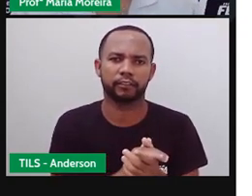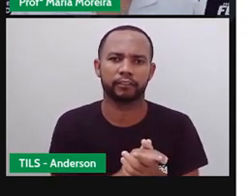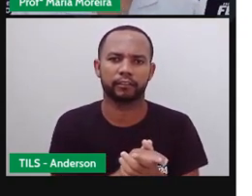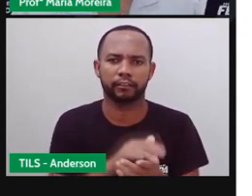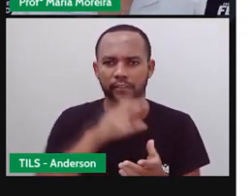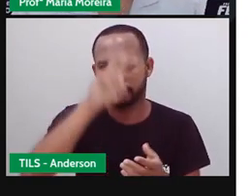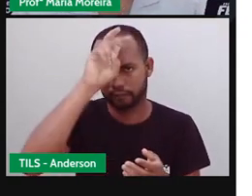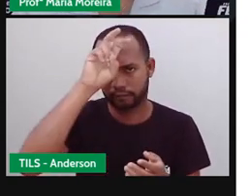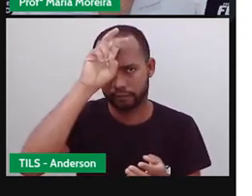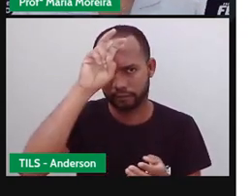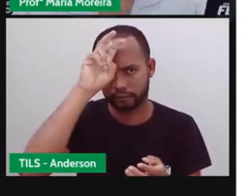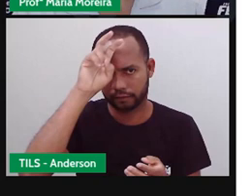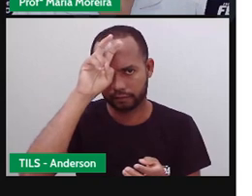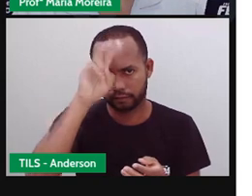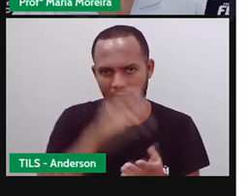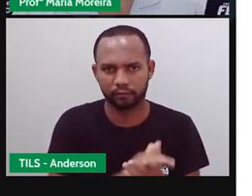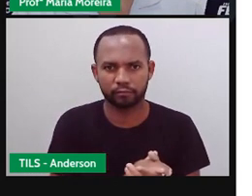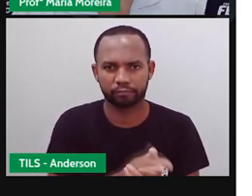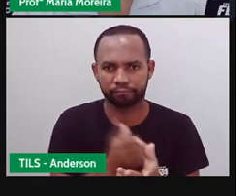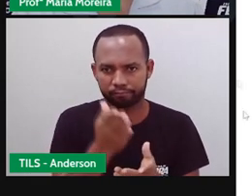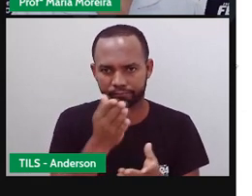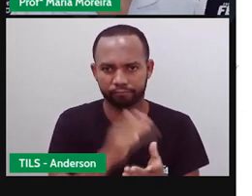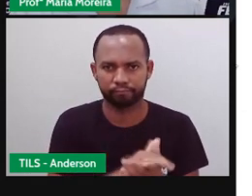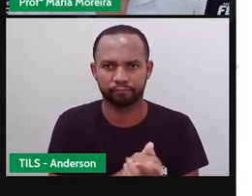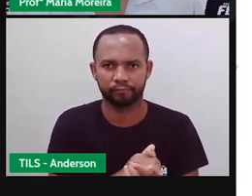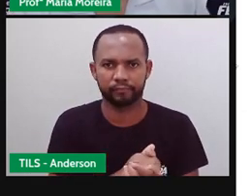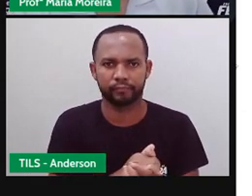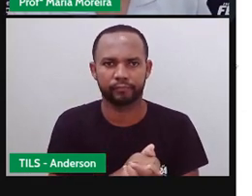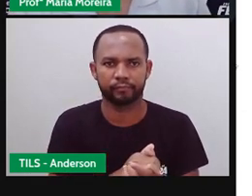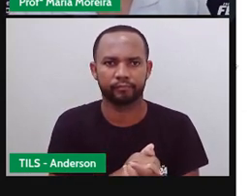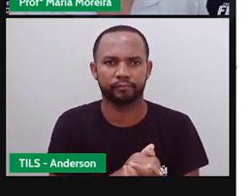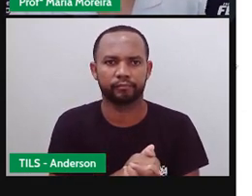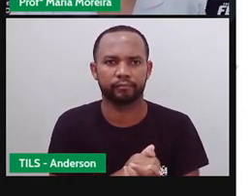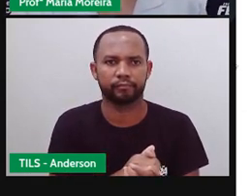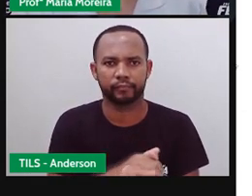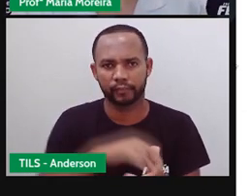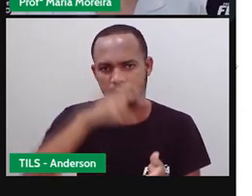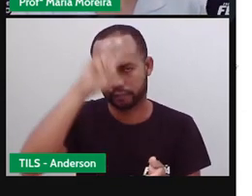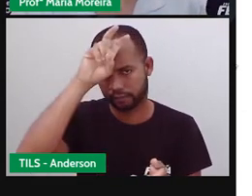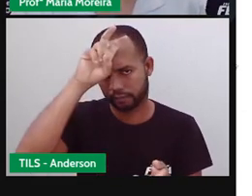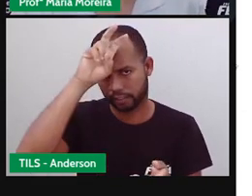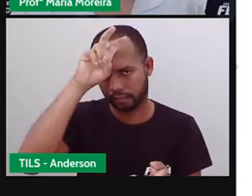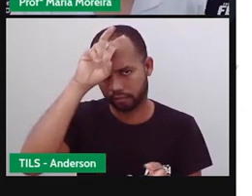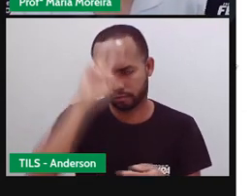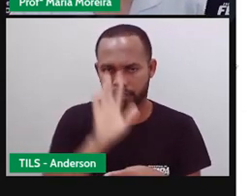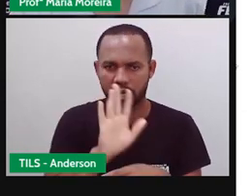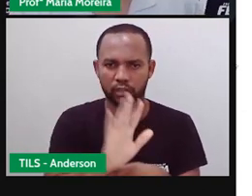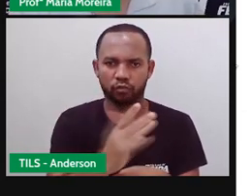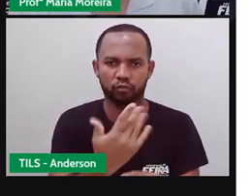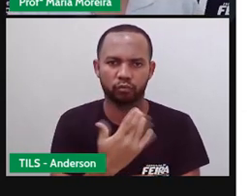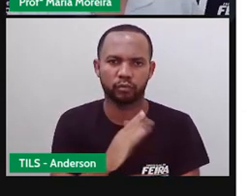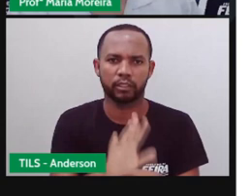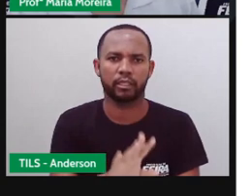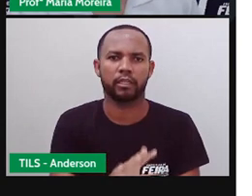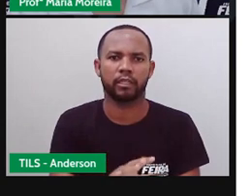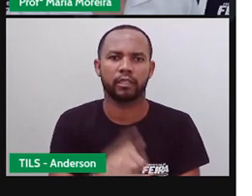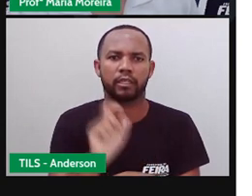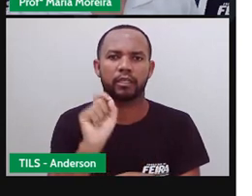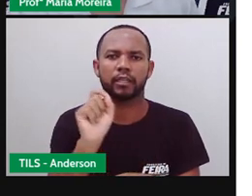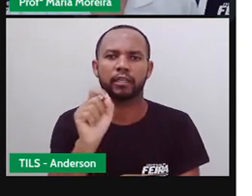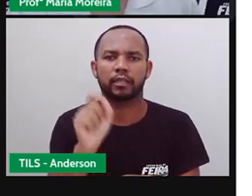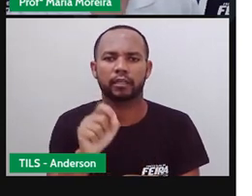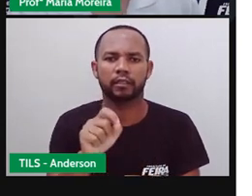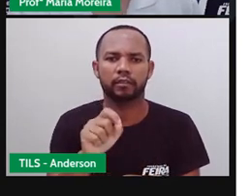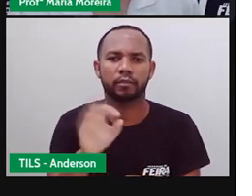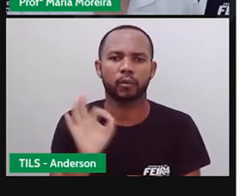né como passa alguns insetos que ajudou nesse processo são quem